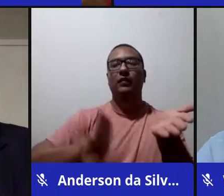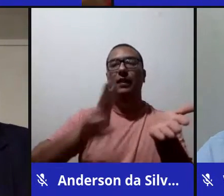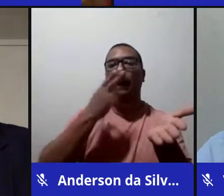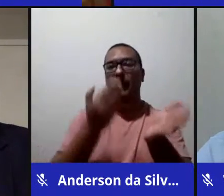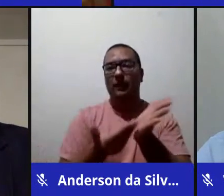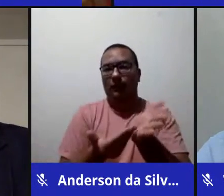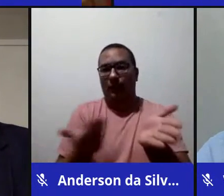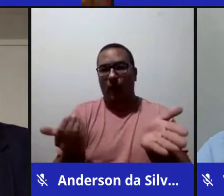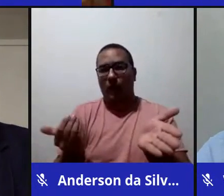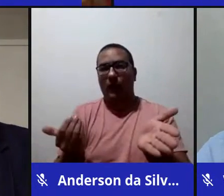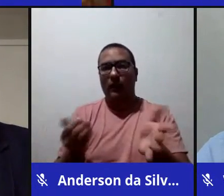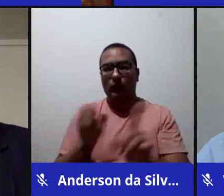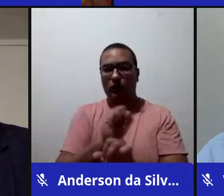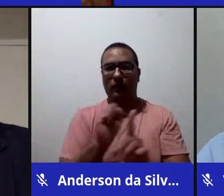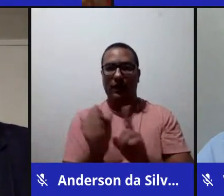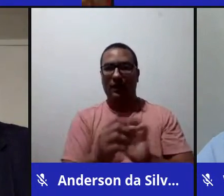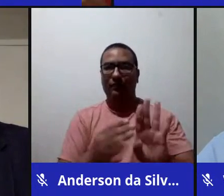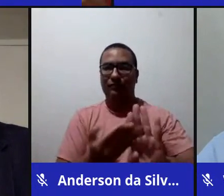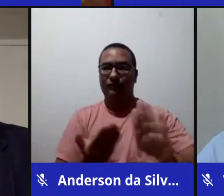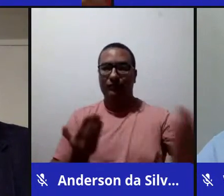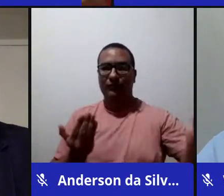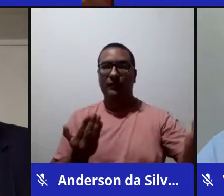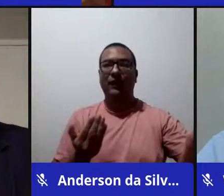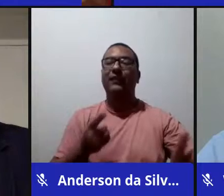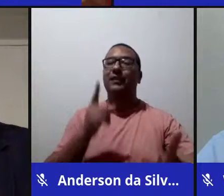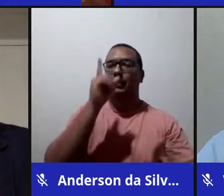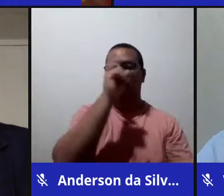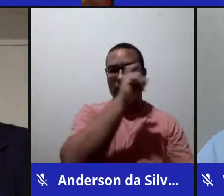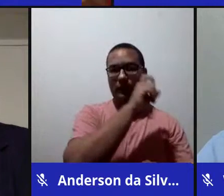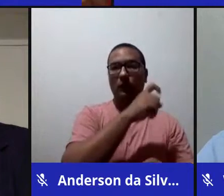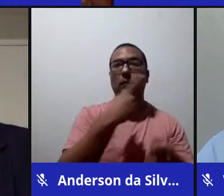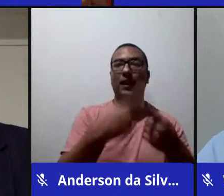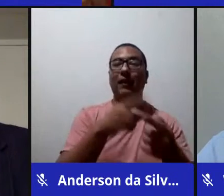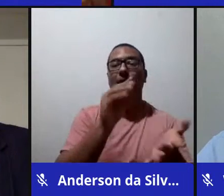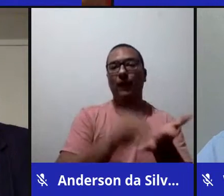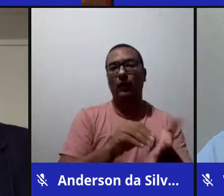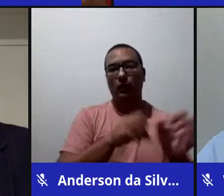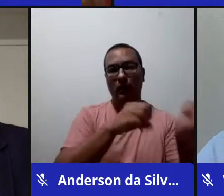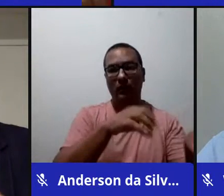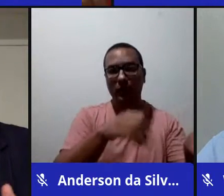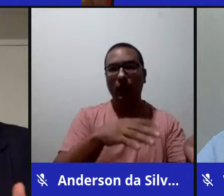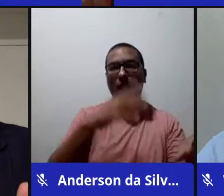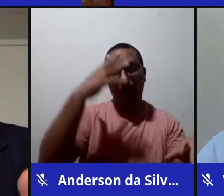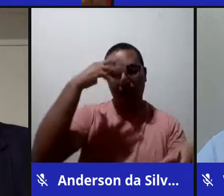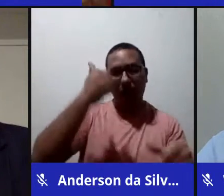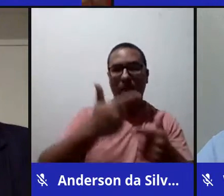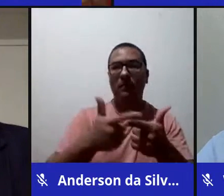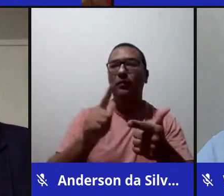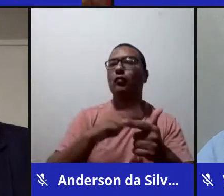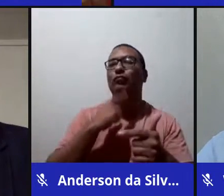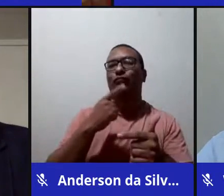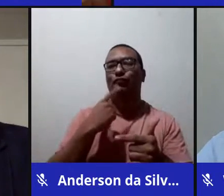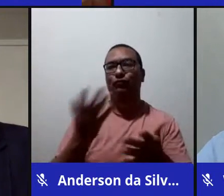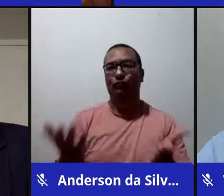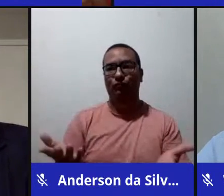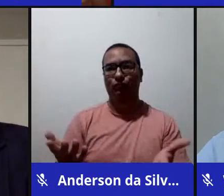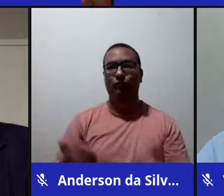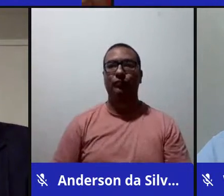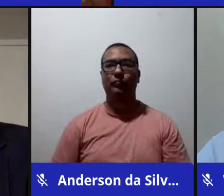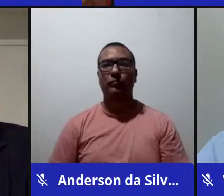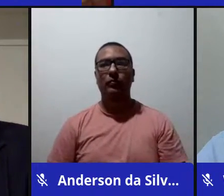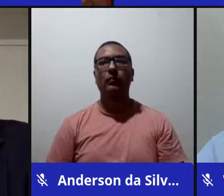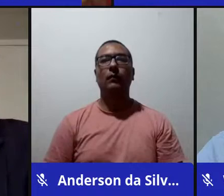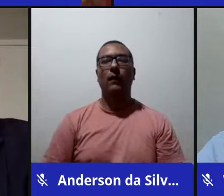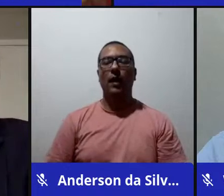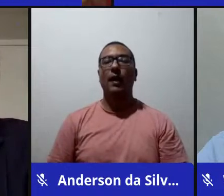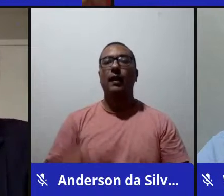da sociedade, vai ser muito difícil, porque sem educação não tem solução. E a educação vai ser cada vez